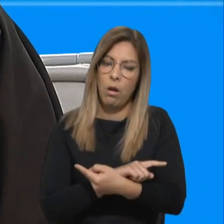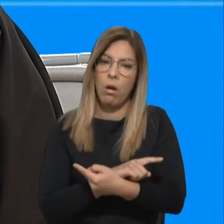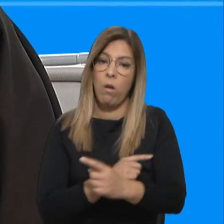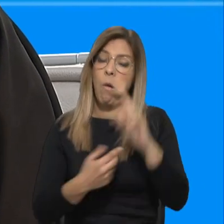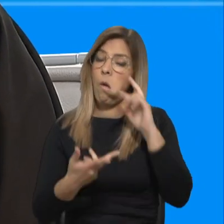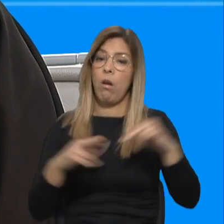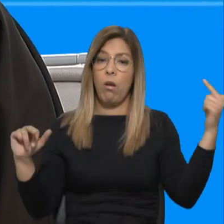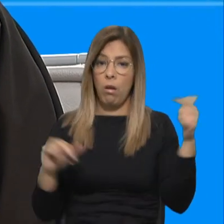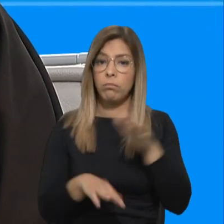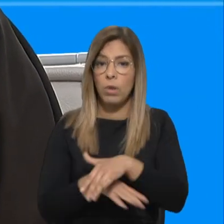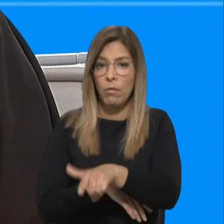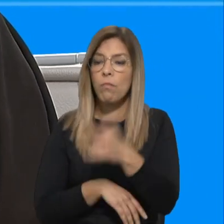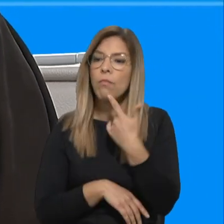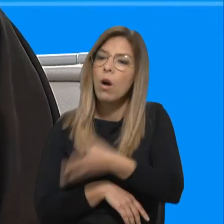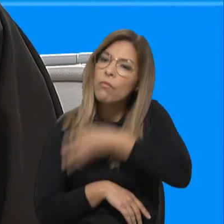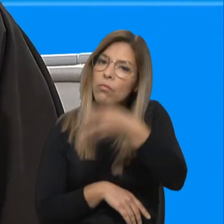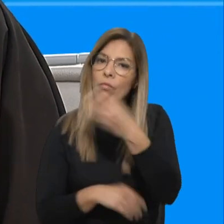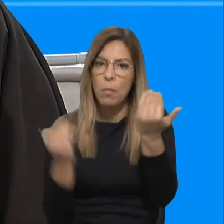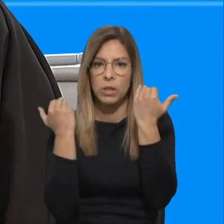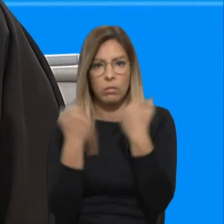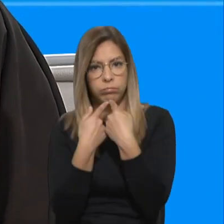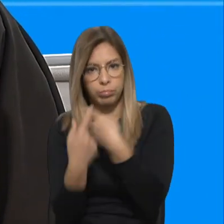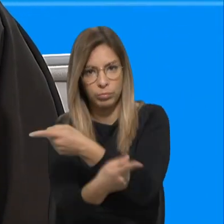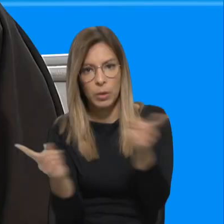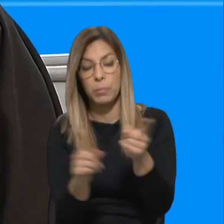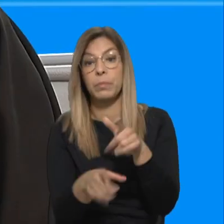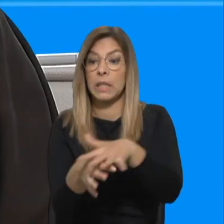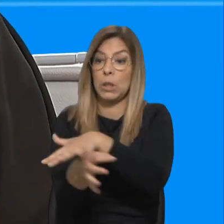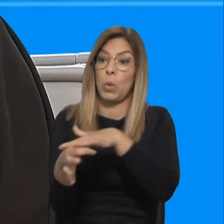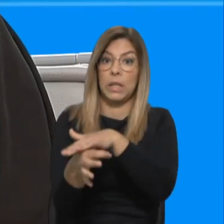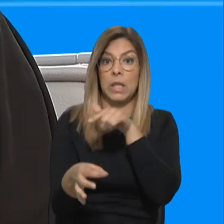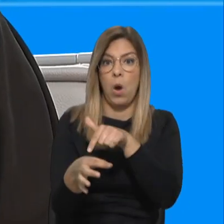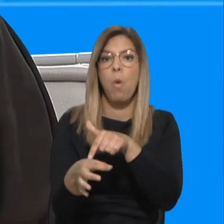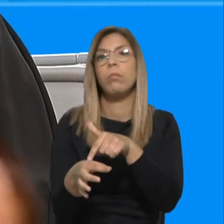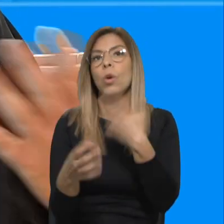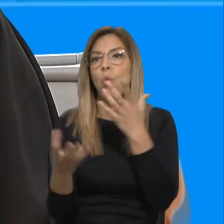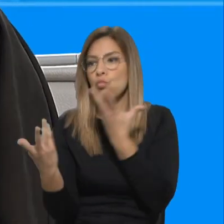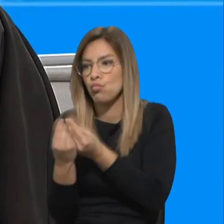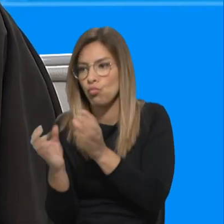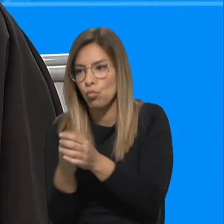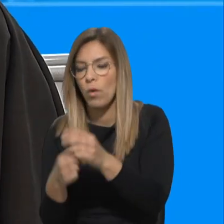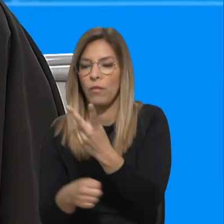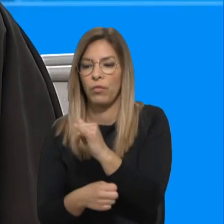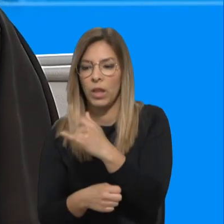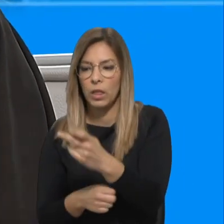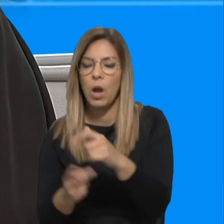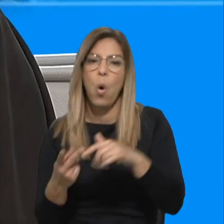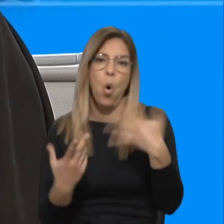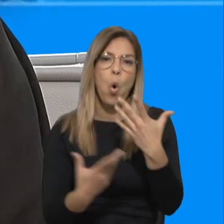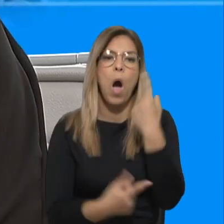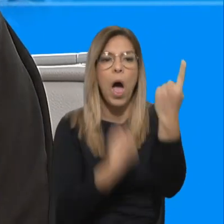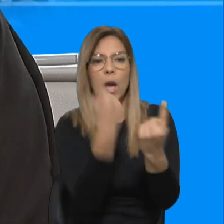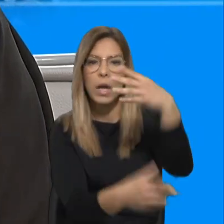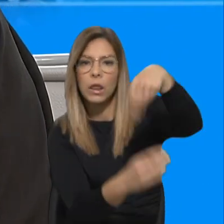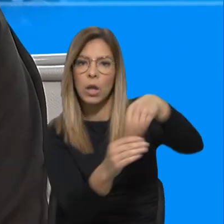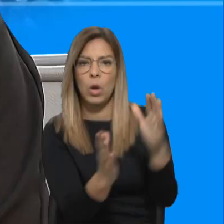ela é passada. Efetivamente, quem já falou da sua situação abusiva, seja com o Grupo Vita, seja com uma estrutura da Igreja, esse